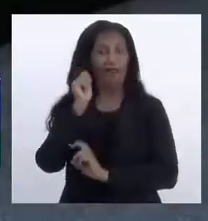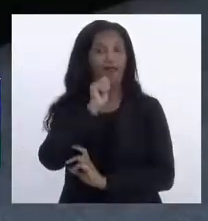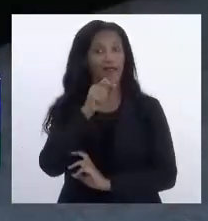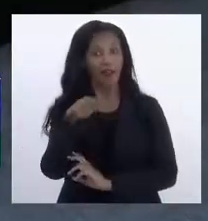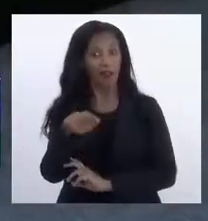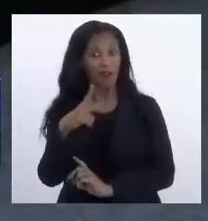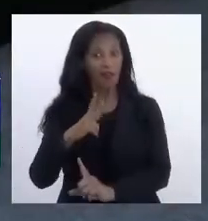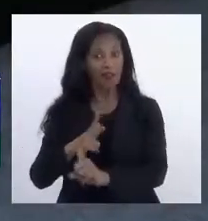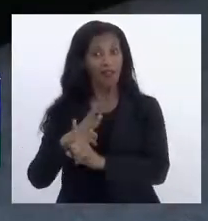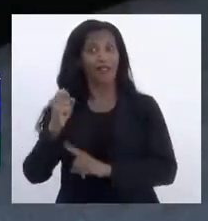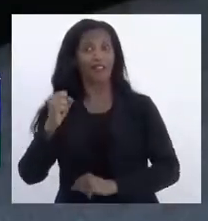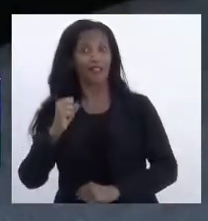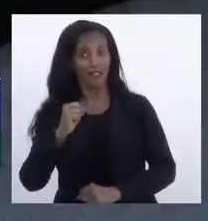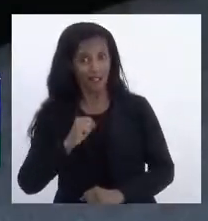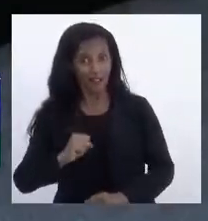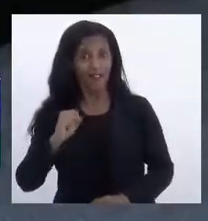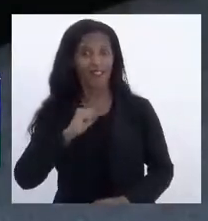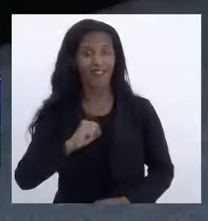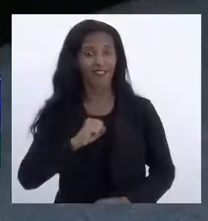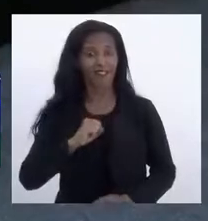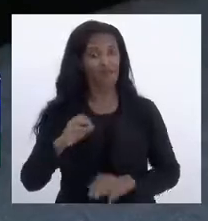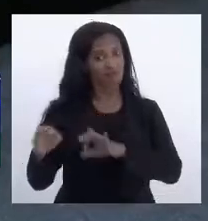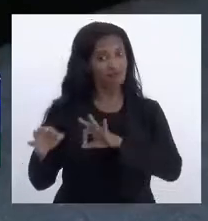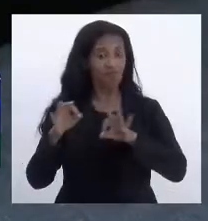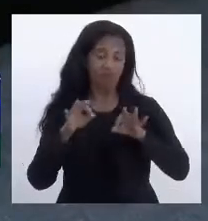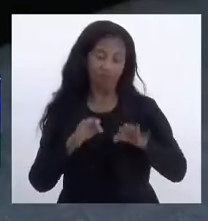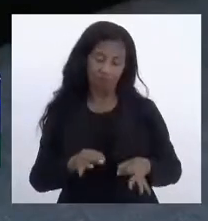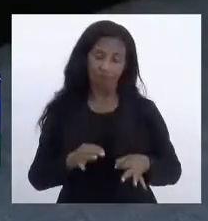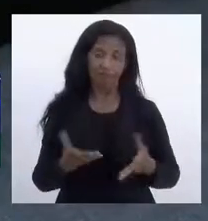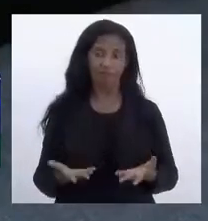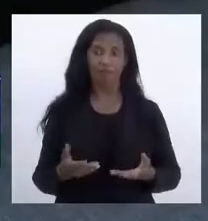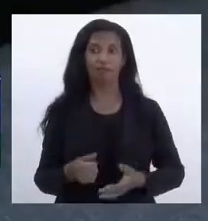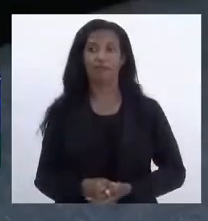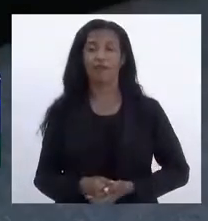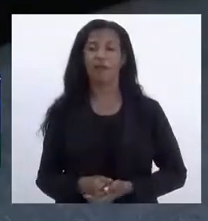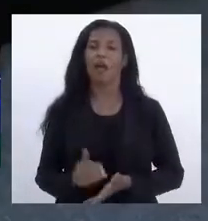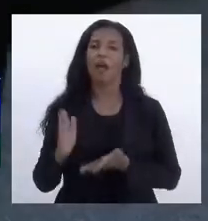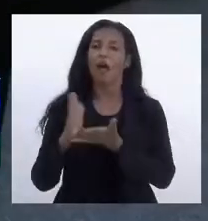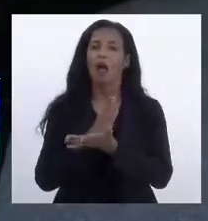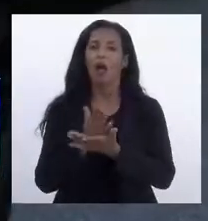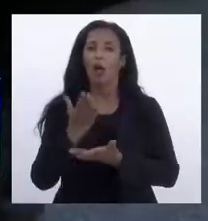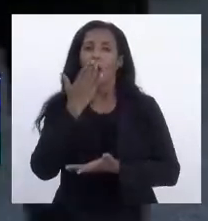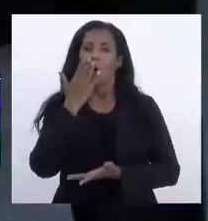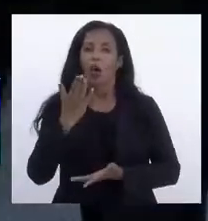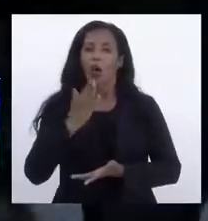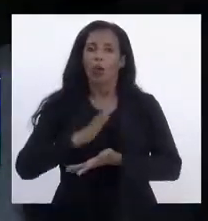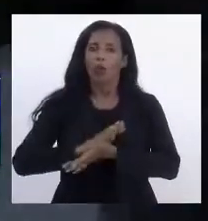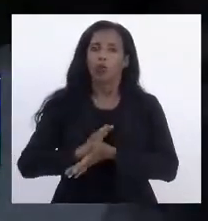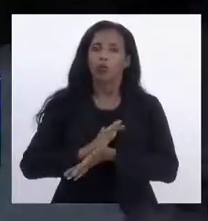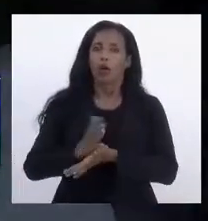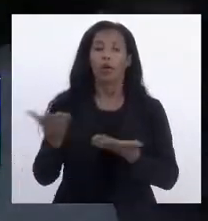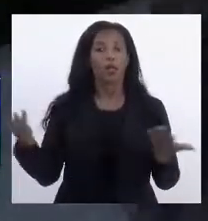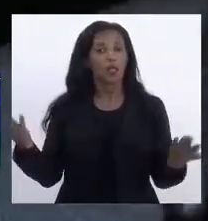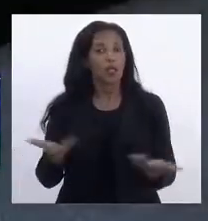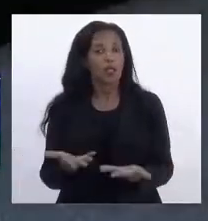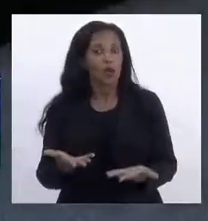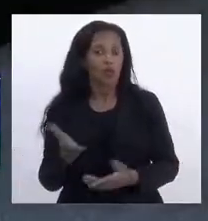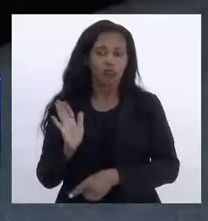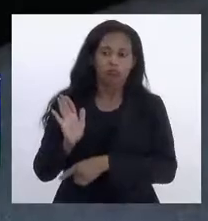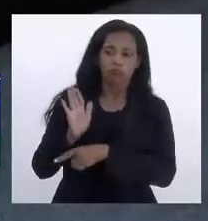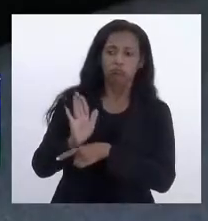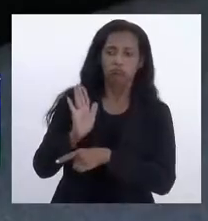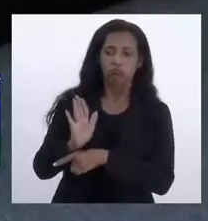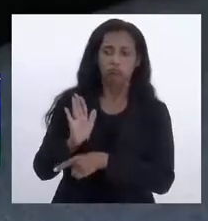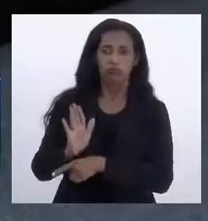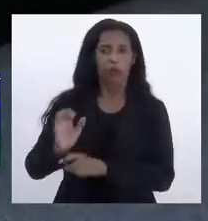que venceram, de certa forma, né, algum tipo de preconceito, e que hoje contribui não